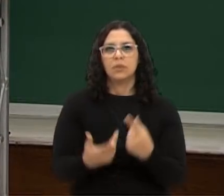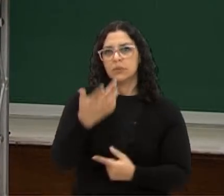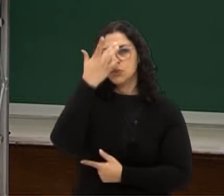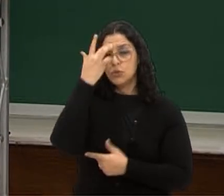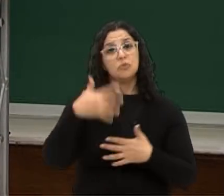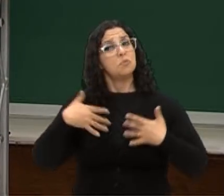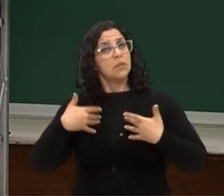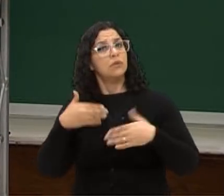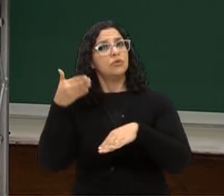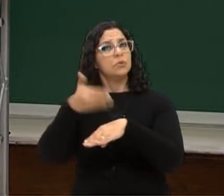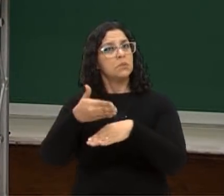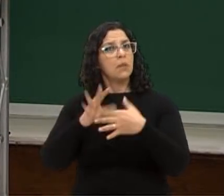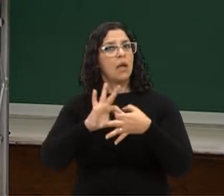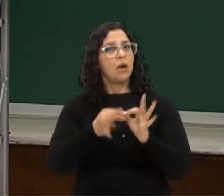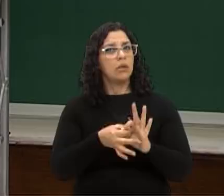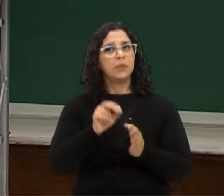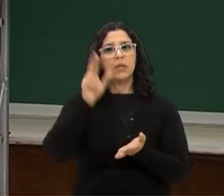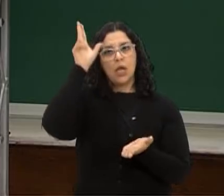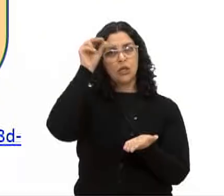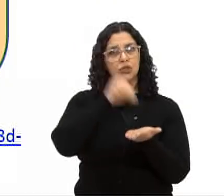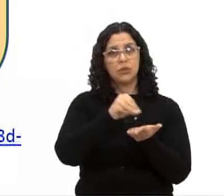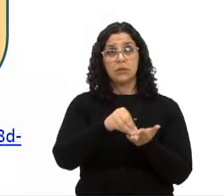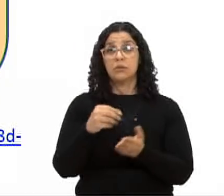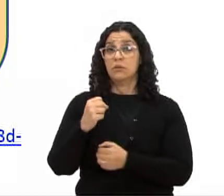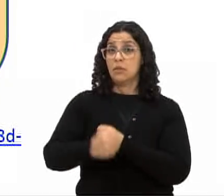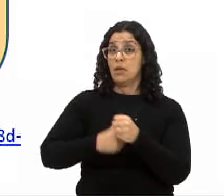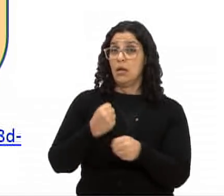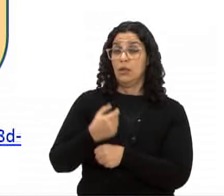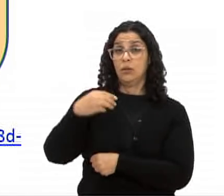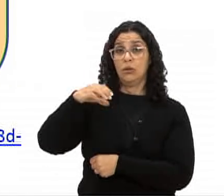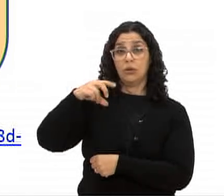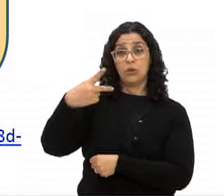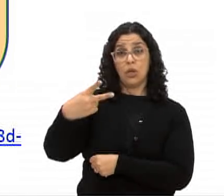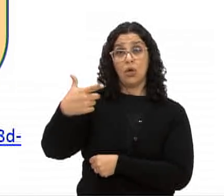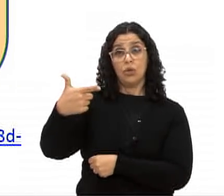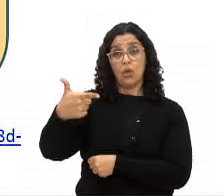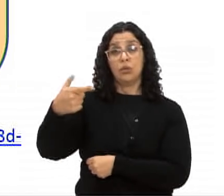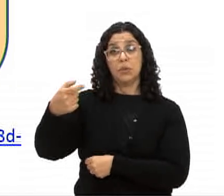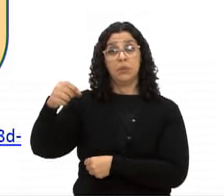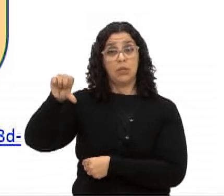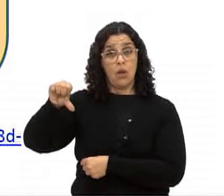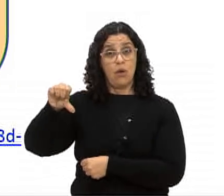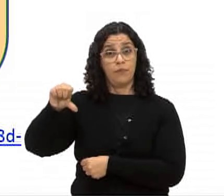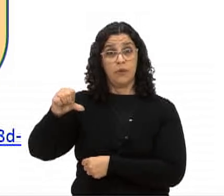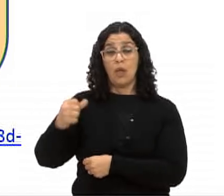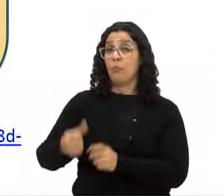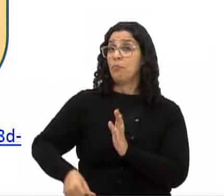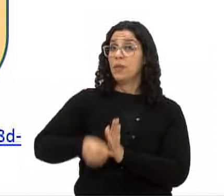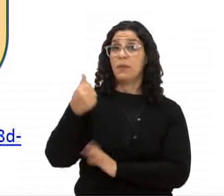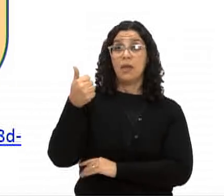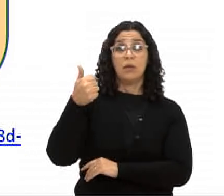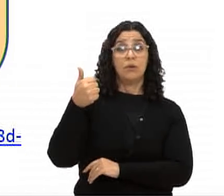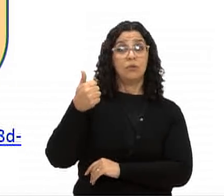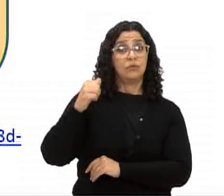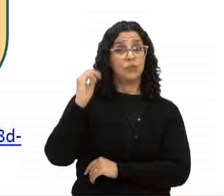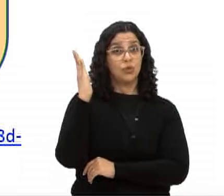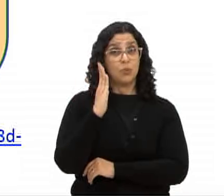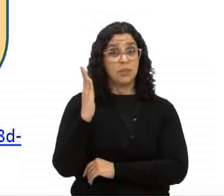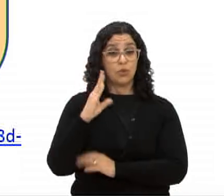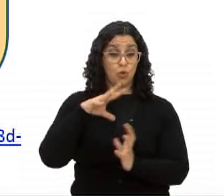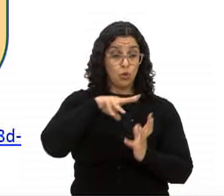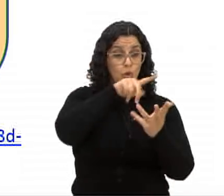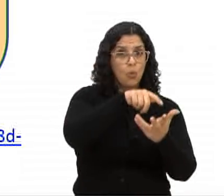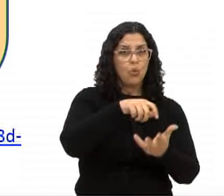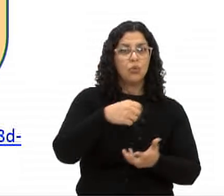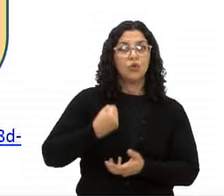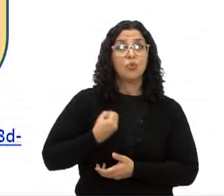de participar da Olimpíada, né? Em 2009, ele é o número 1 do Brasil, né? E no mundo é o número 95. Então, para você ter